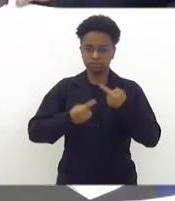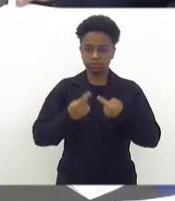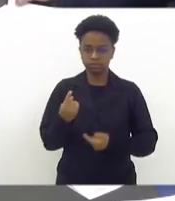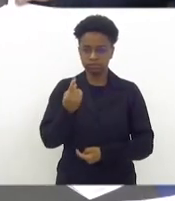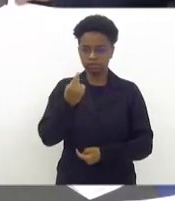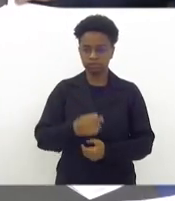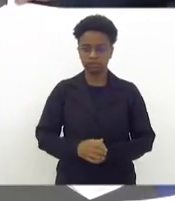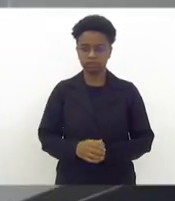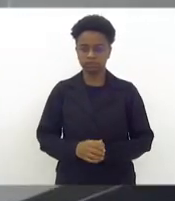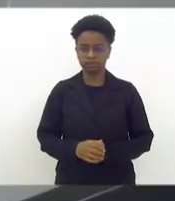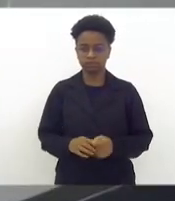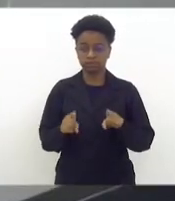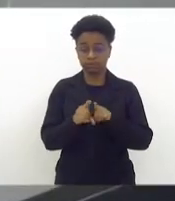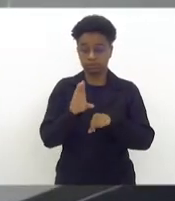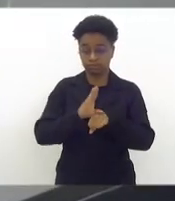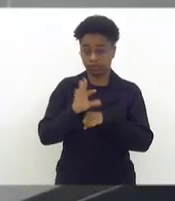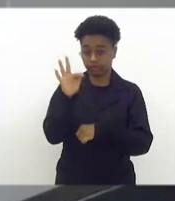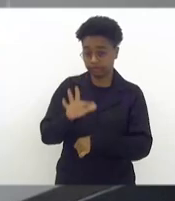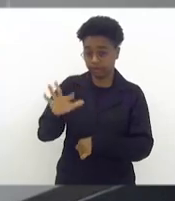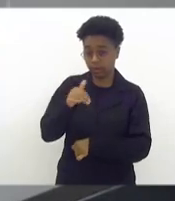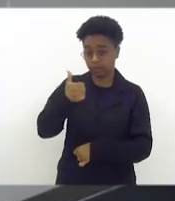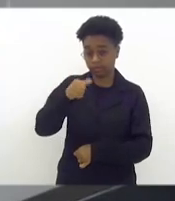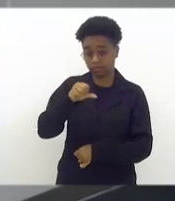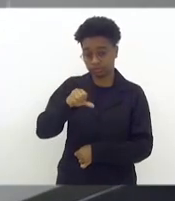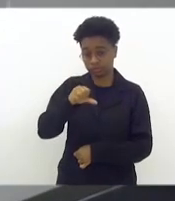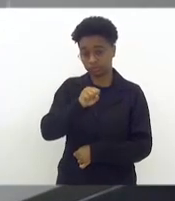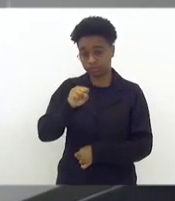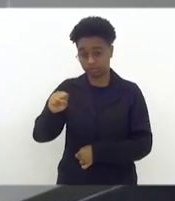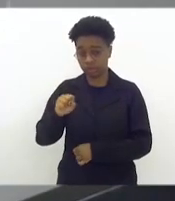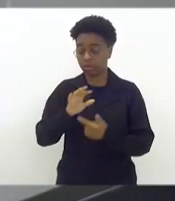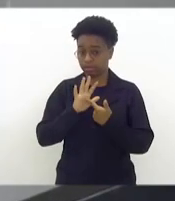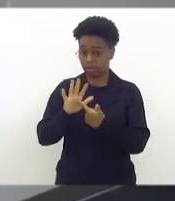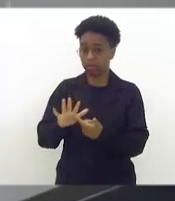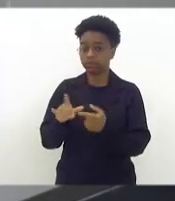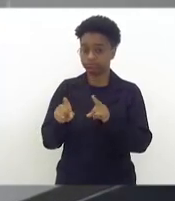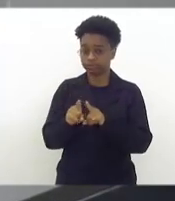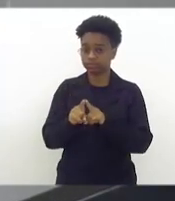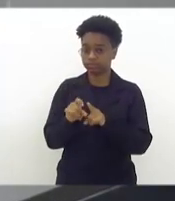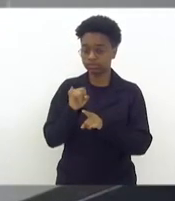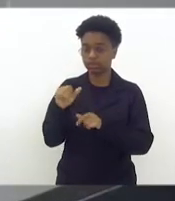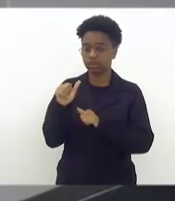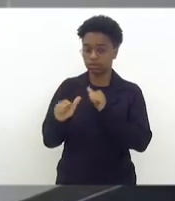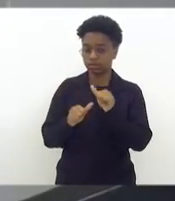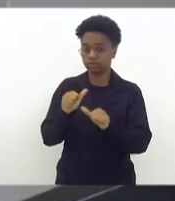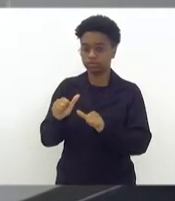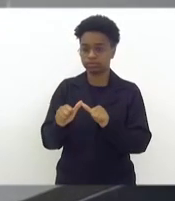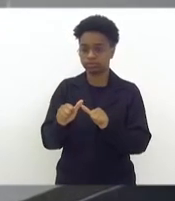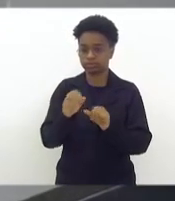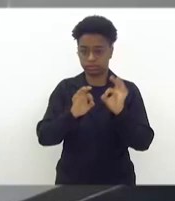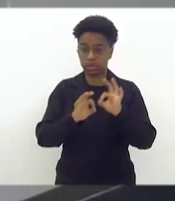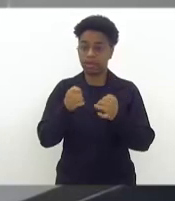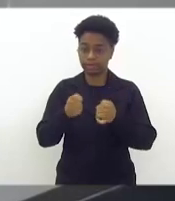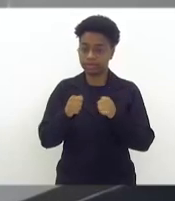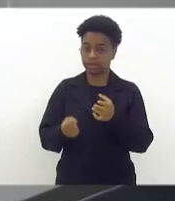uma parte, a própria Constituição Federal de 88 faz a menção, por óbvio, que as alterações no, na, na organização. Tem que ser por lei.